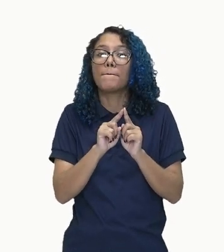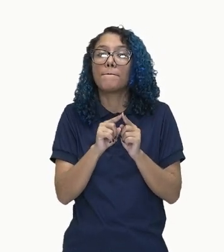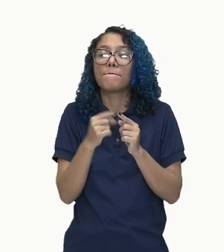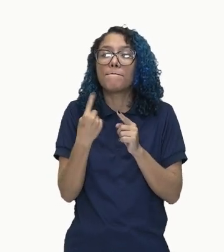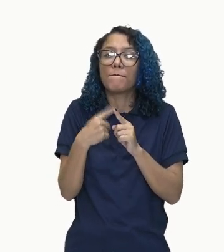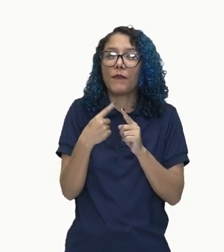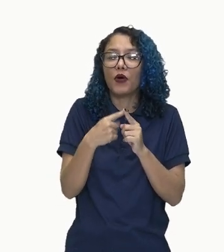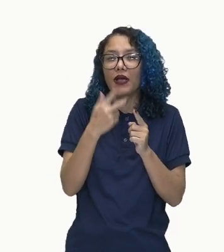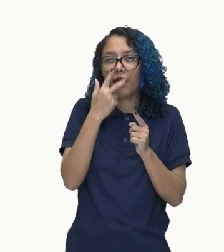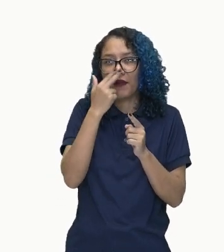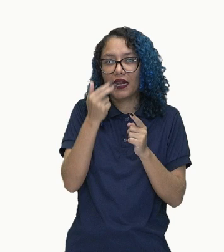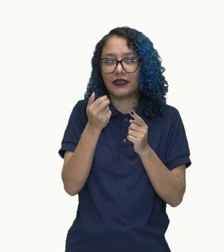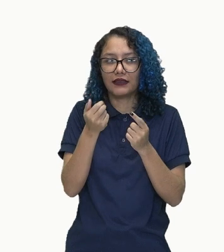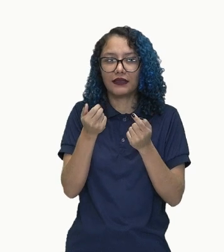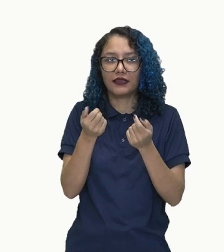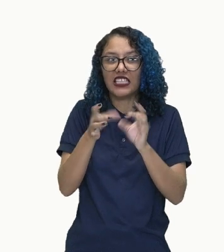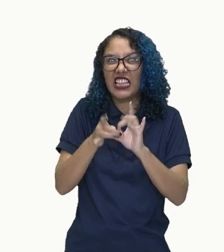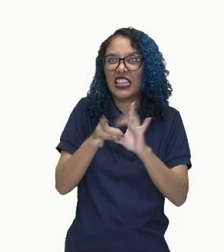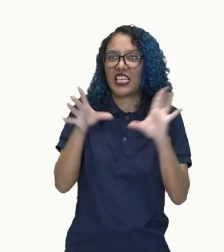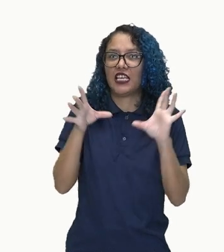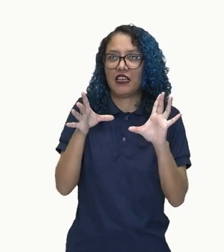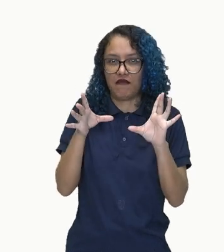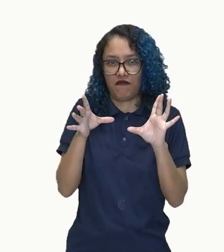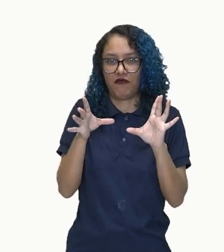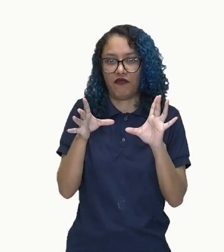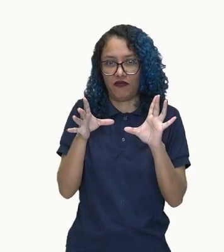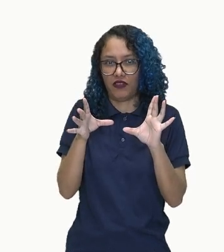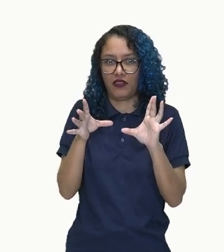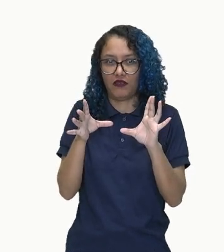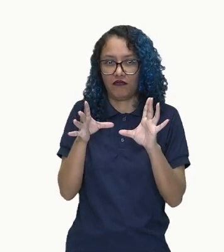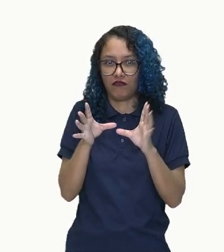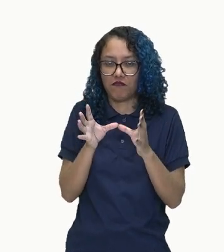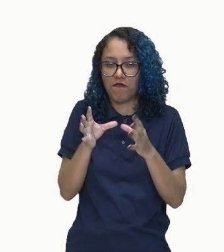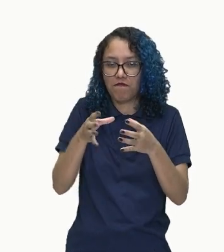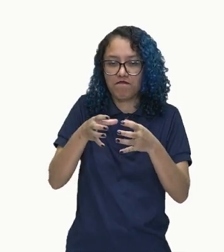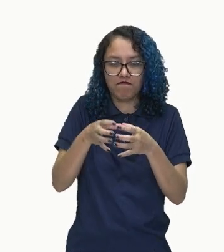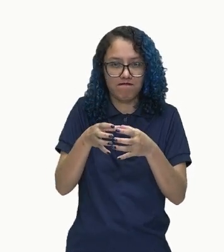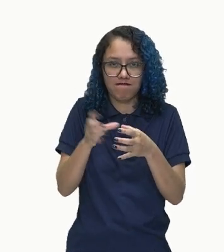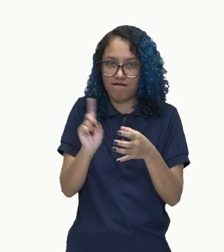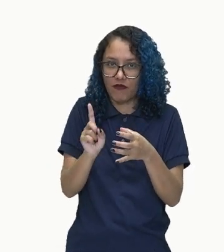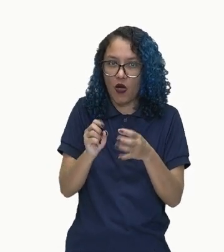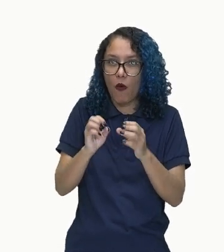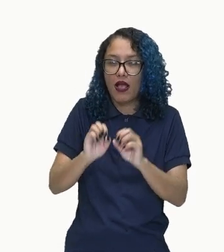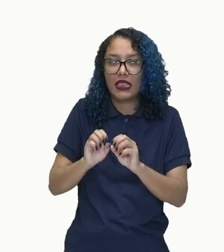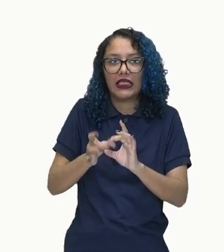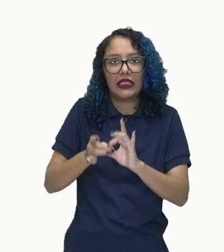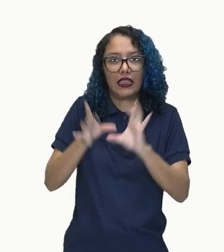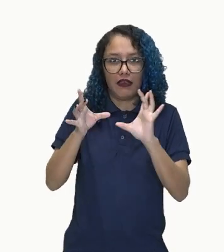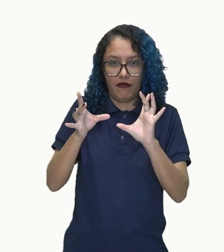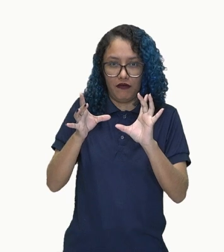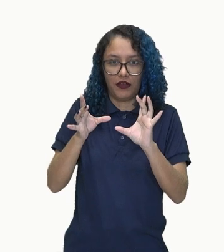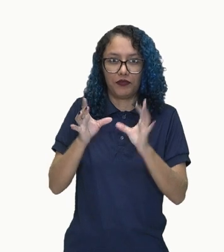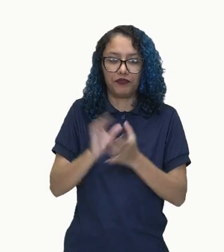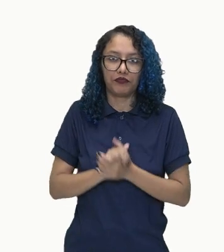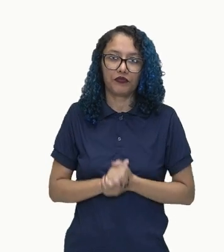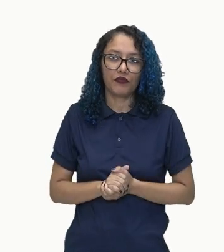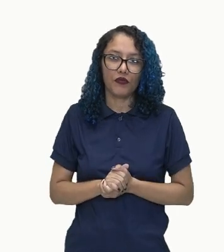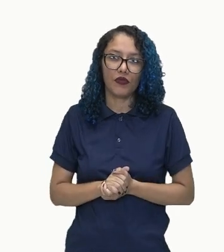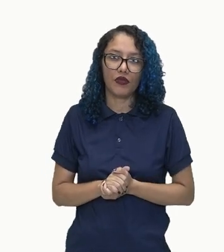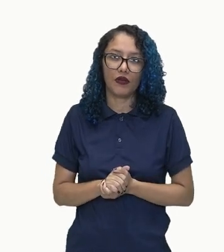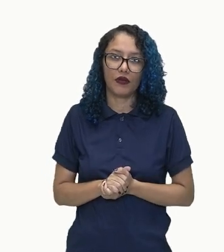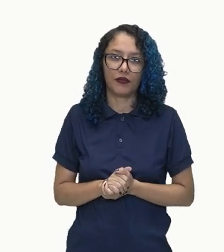aberto, tá? O sistema está aberto. O universo, gente, se a gente for pensar em termos de universo, ele é fechado.